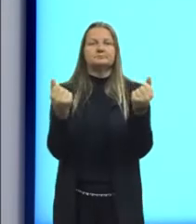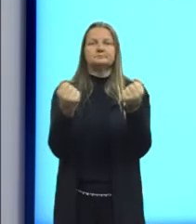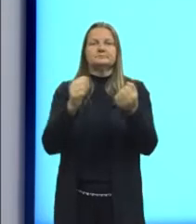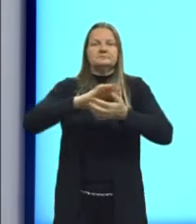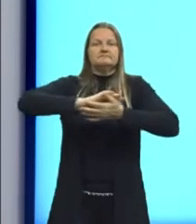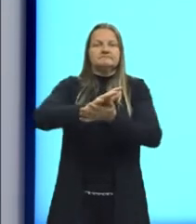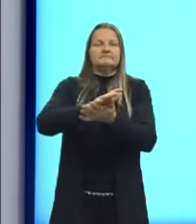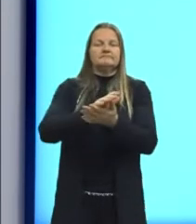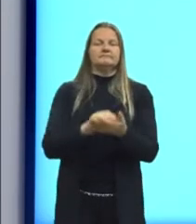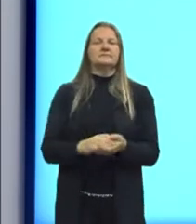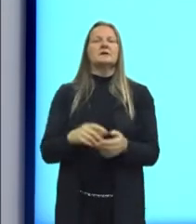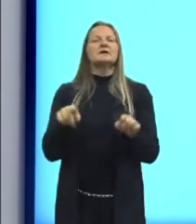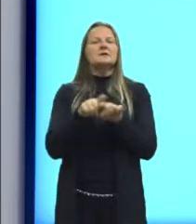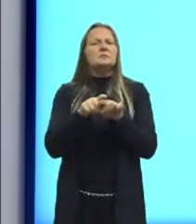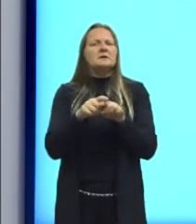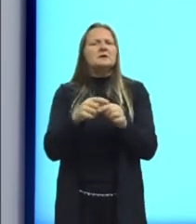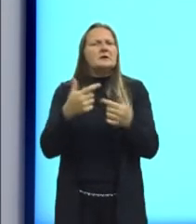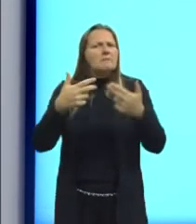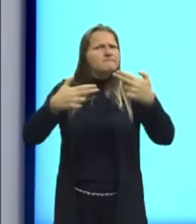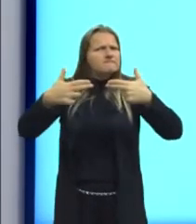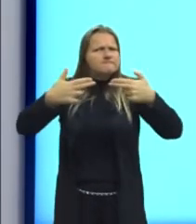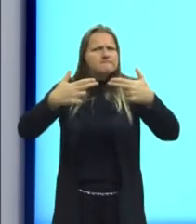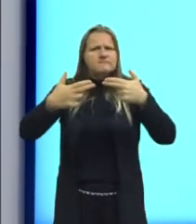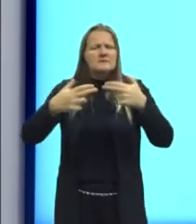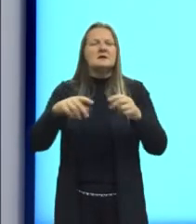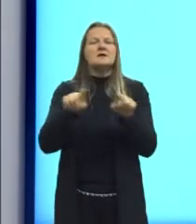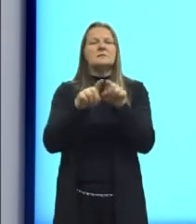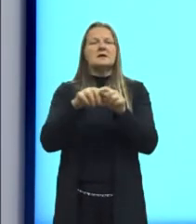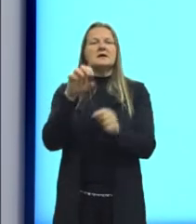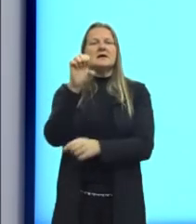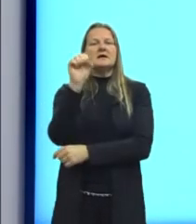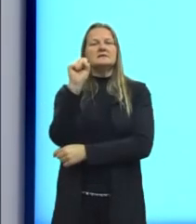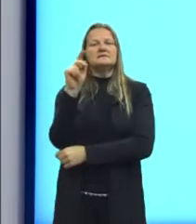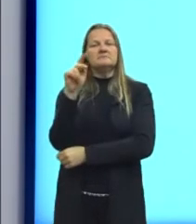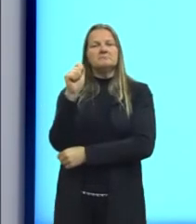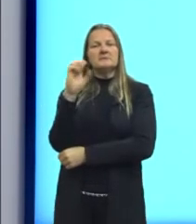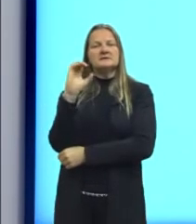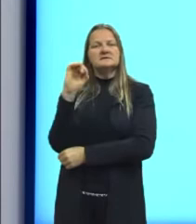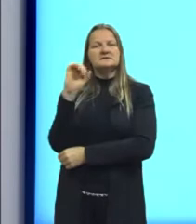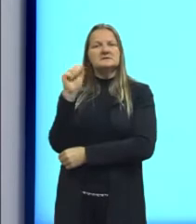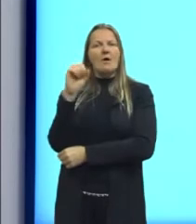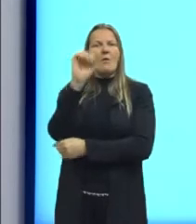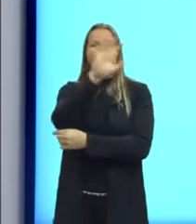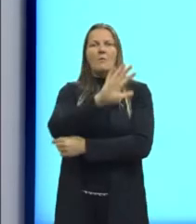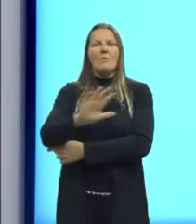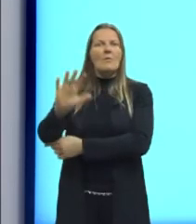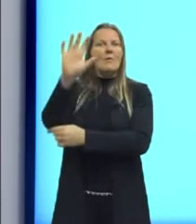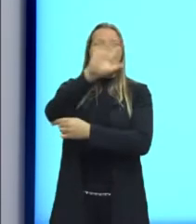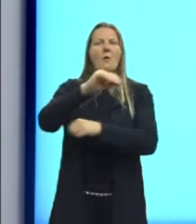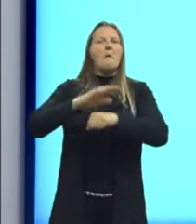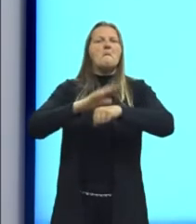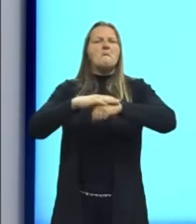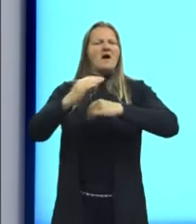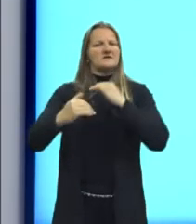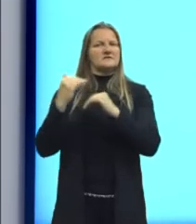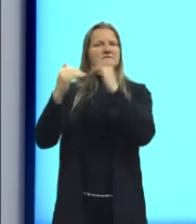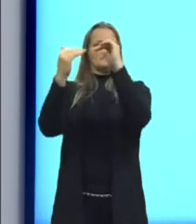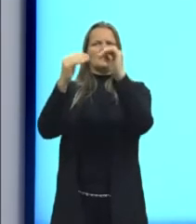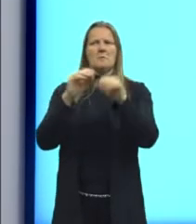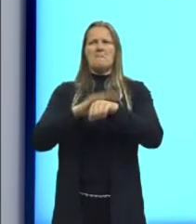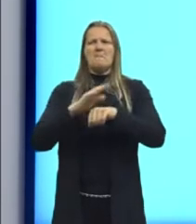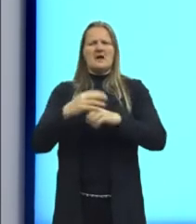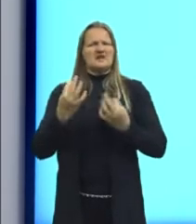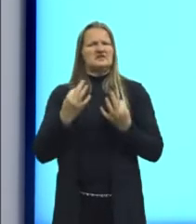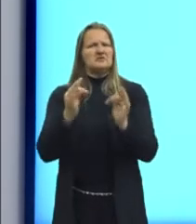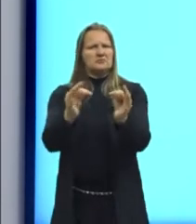armamentista teve uma corrida espacial né porque daí para mostrar quem era mais desenvolvido quem tinha